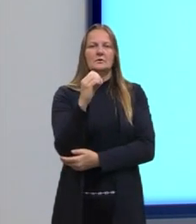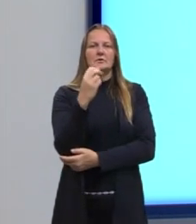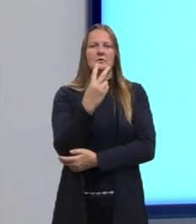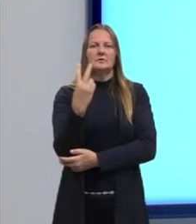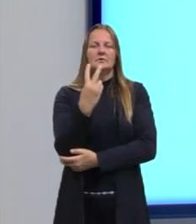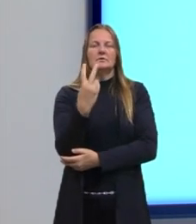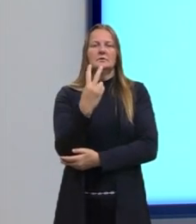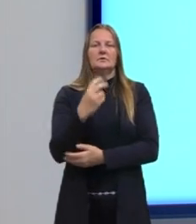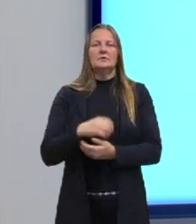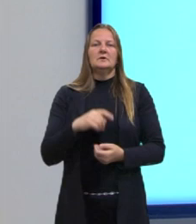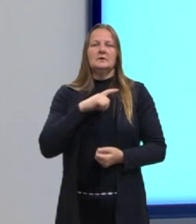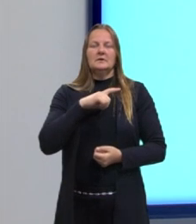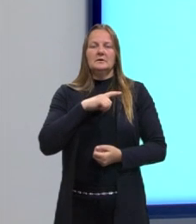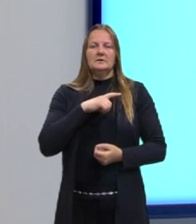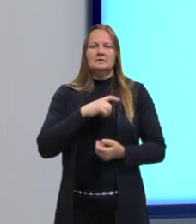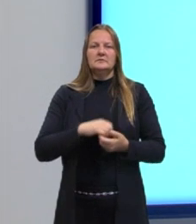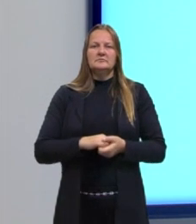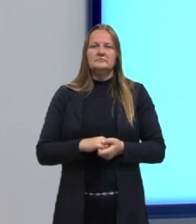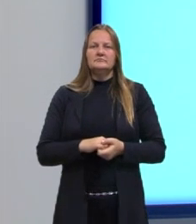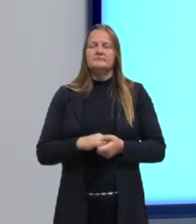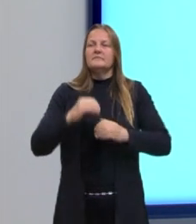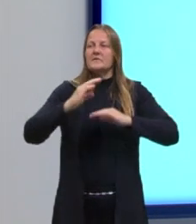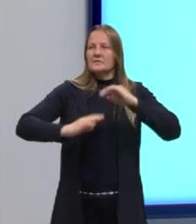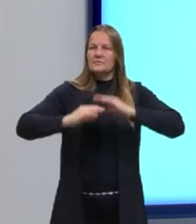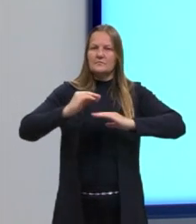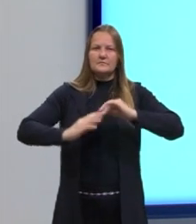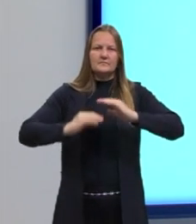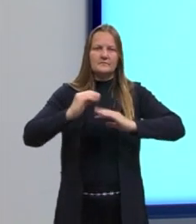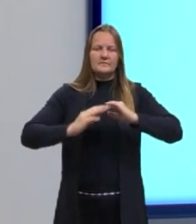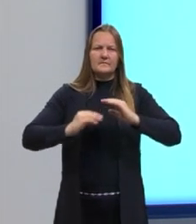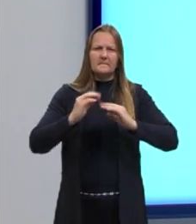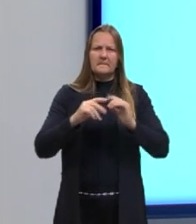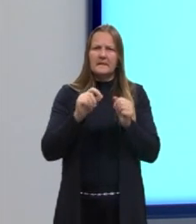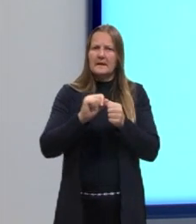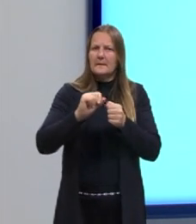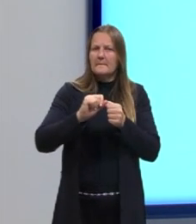são os fatores de